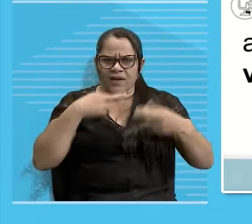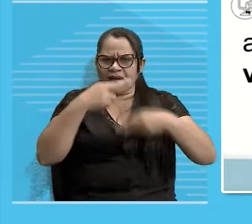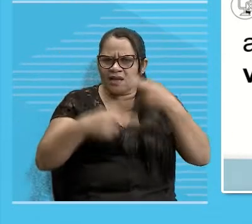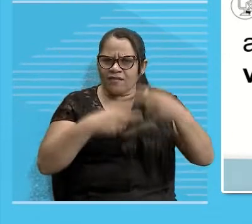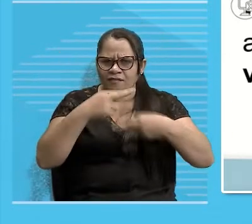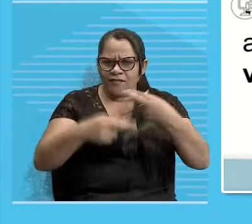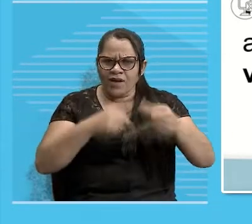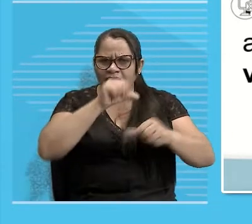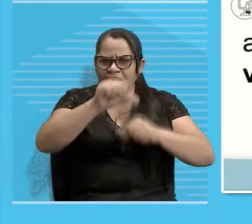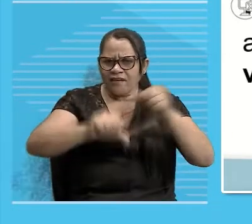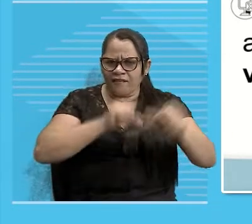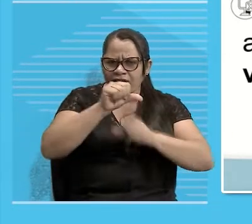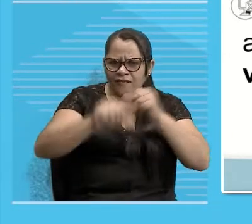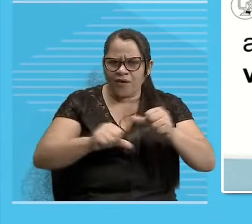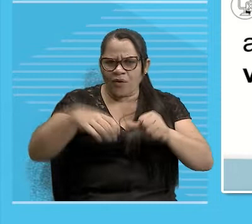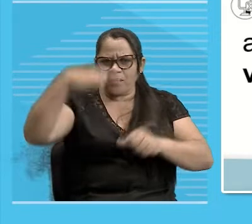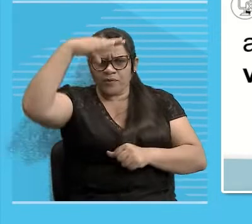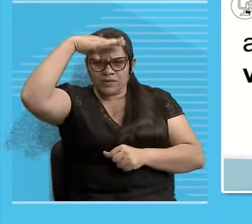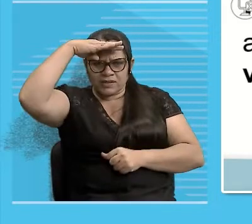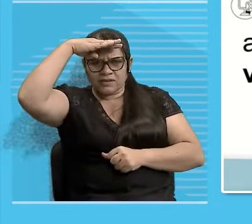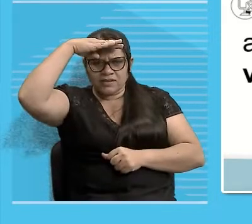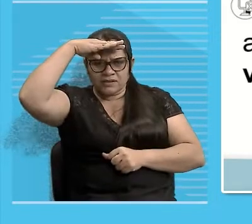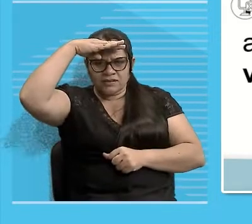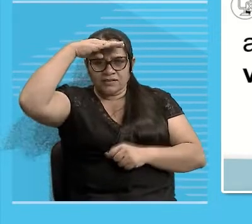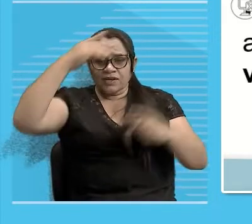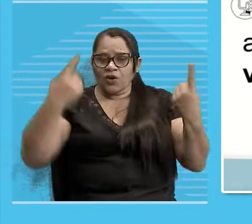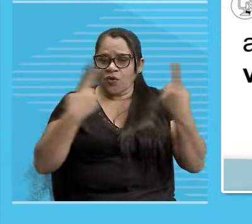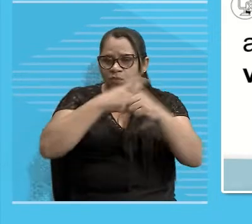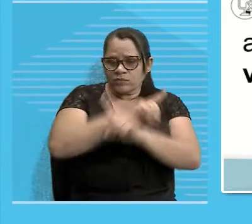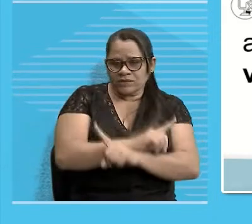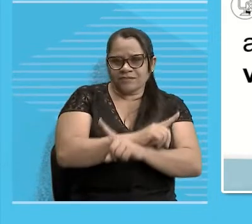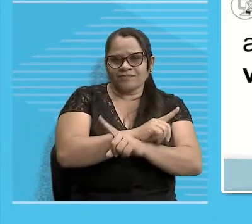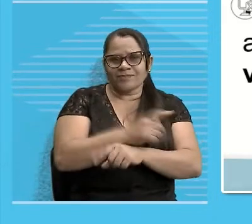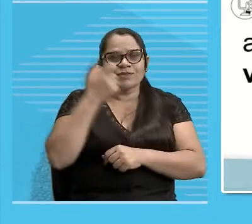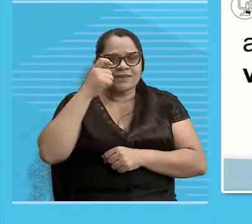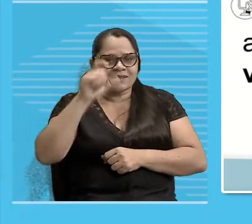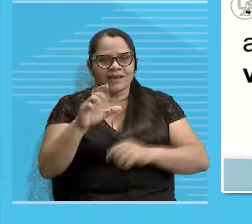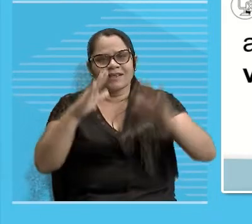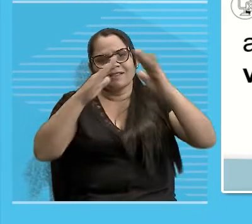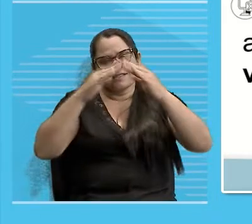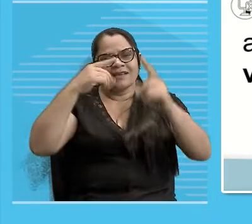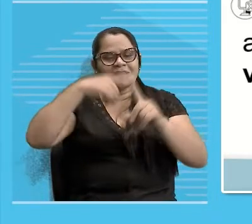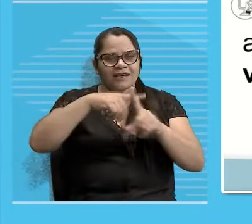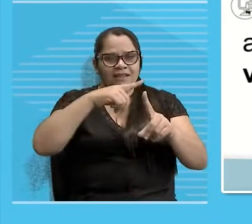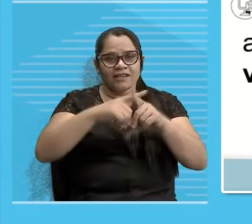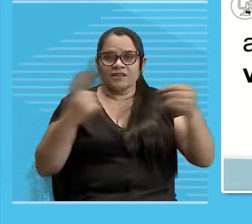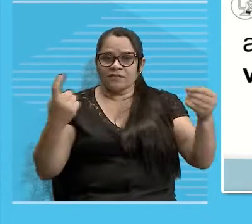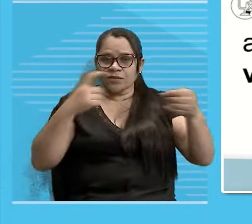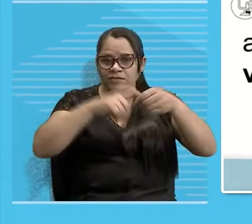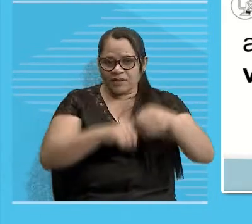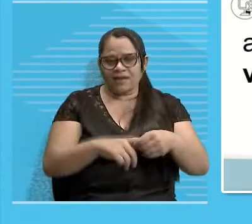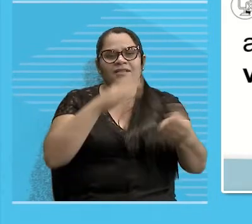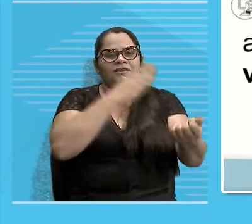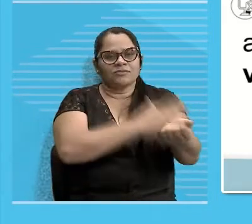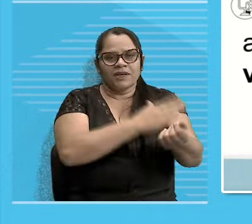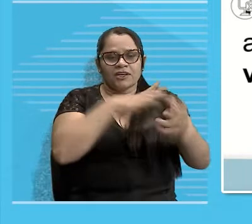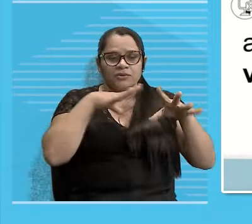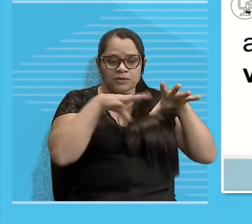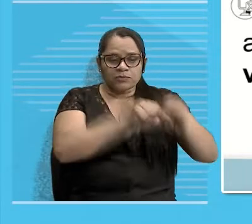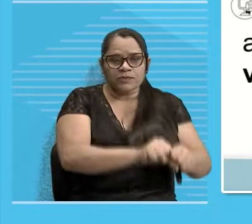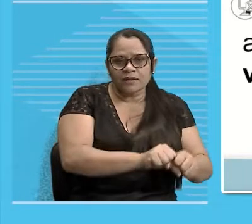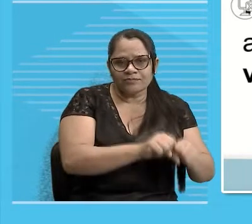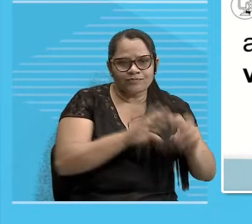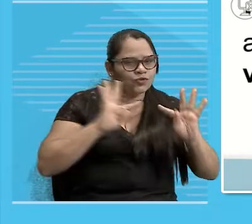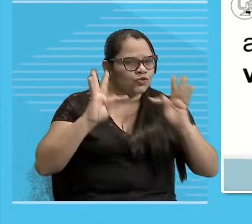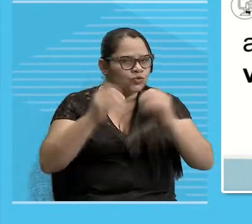ela vinha contra esses interesses da igreja, que era voltar a uma Idade Média, né? Dominar tudo. Tá bom?